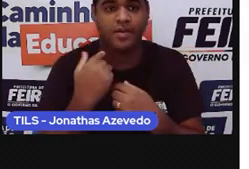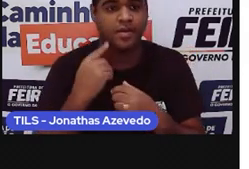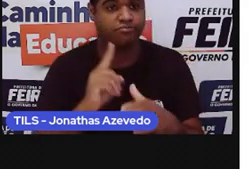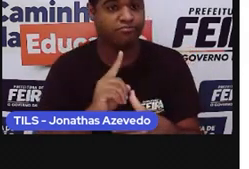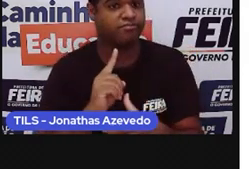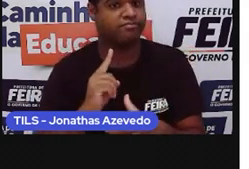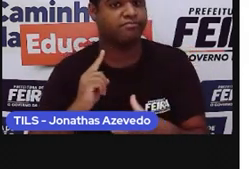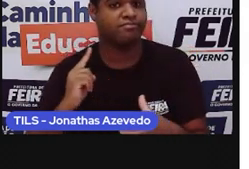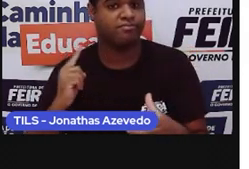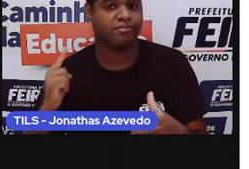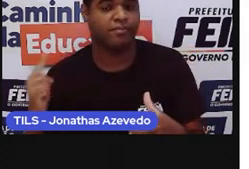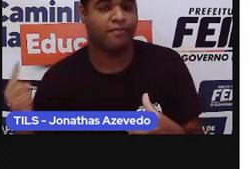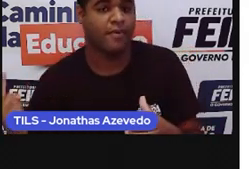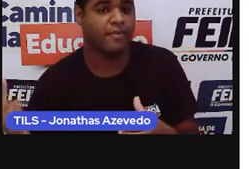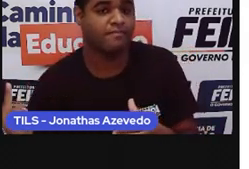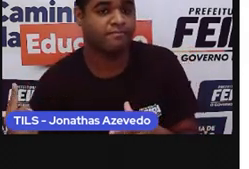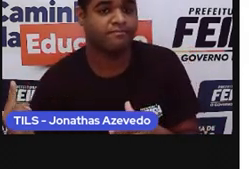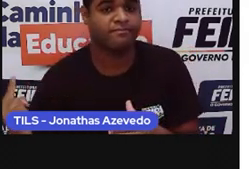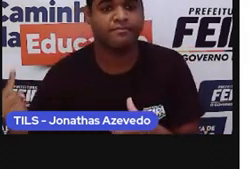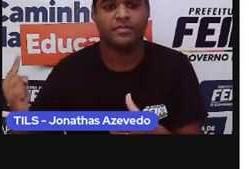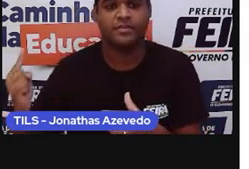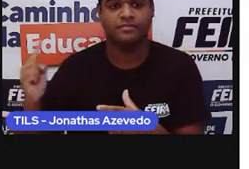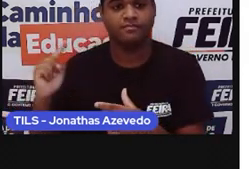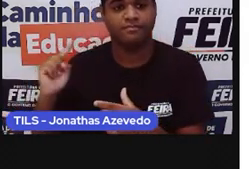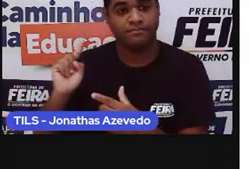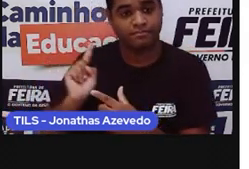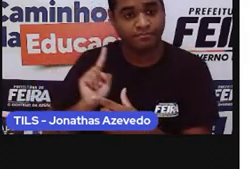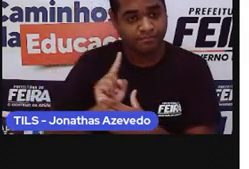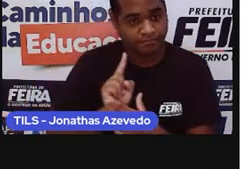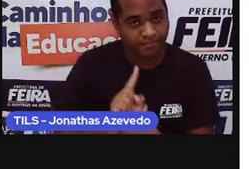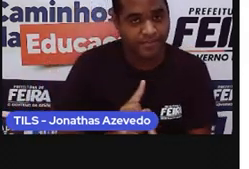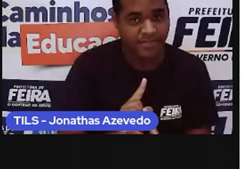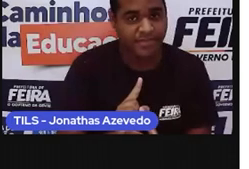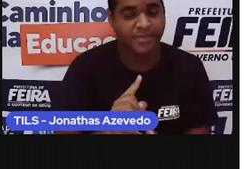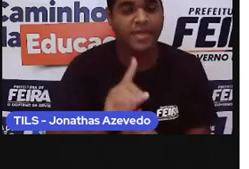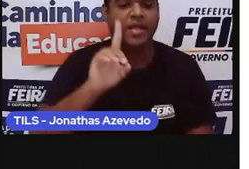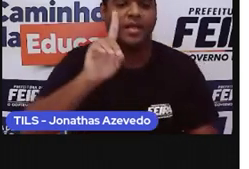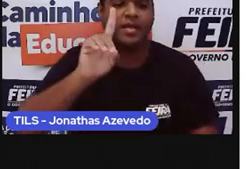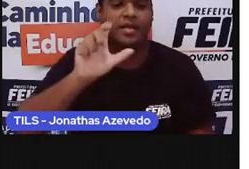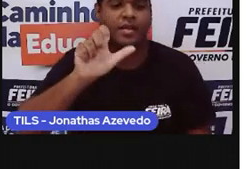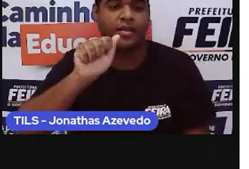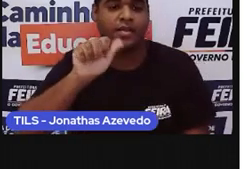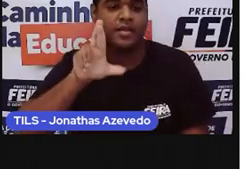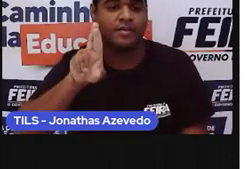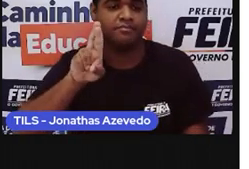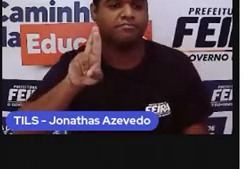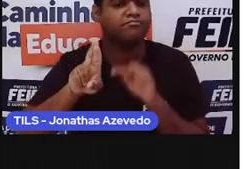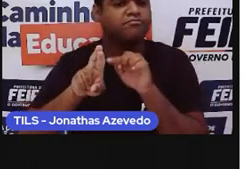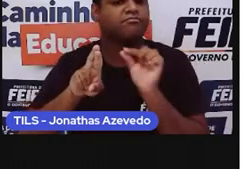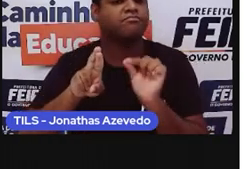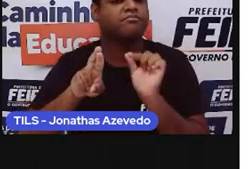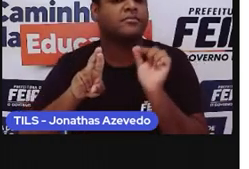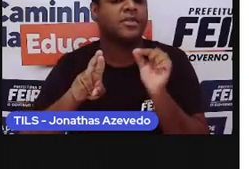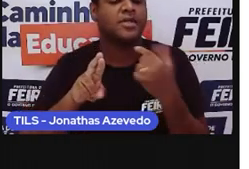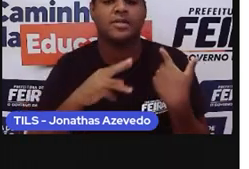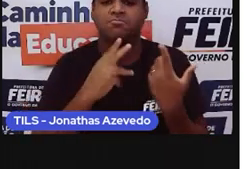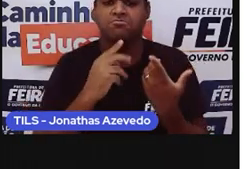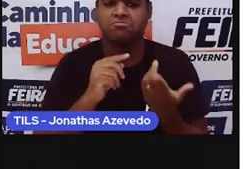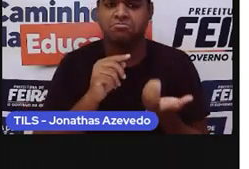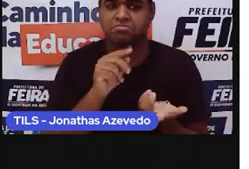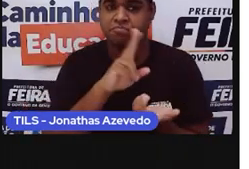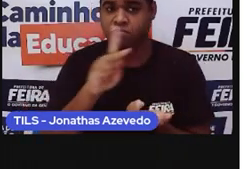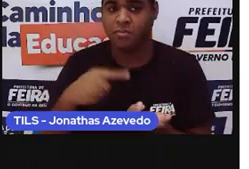dar a meia volta, volta e meia vamos dar. Por que que a Pro